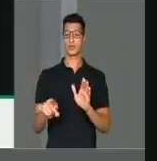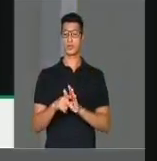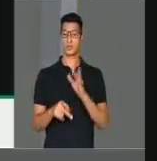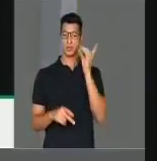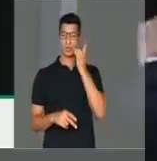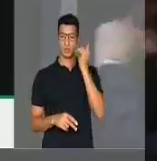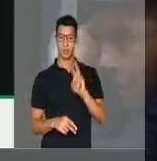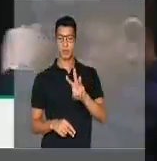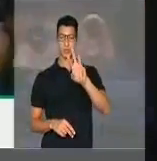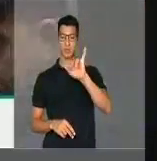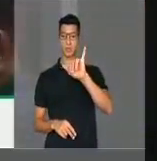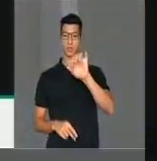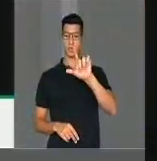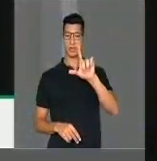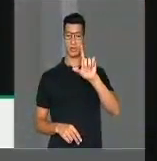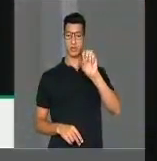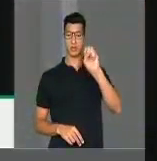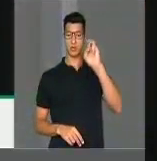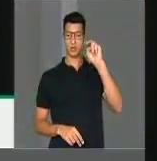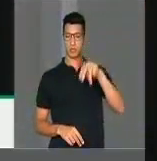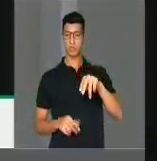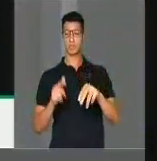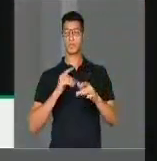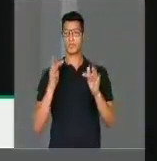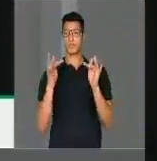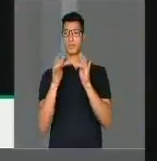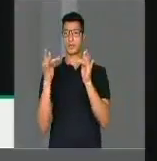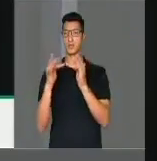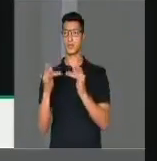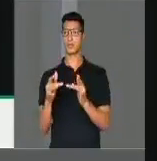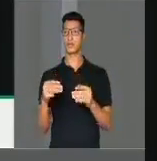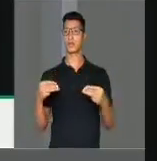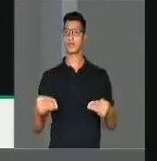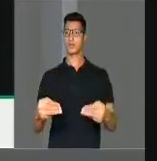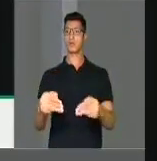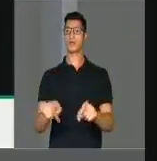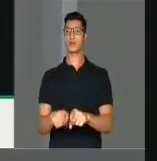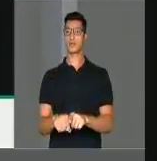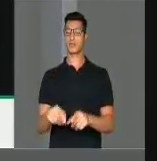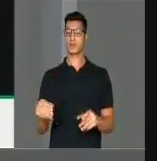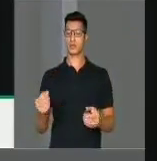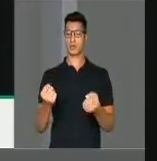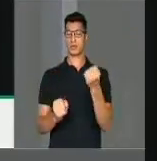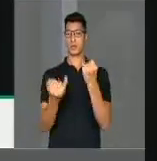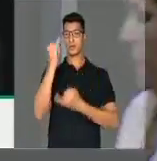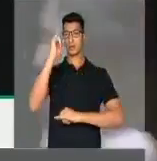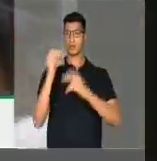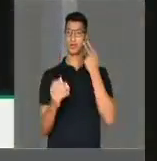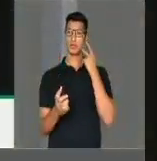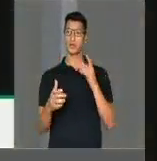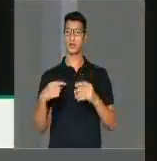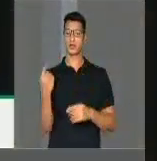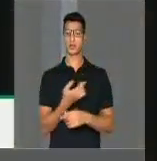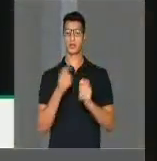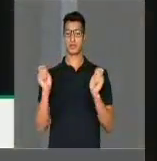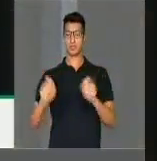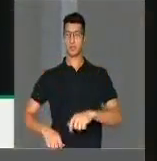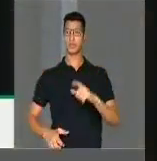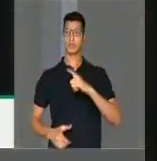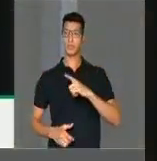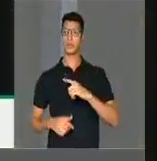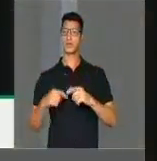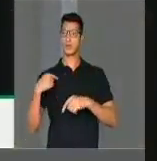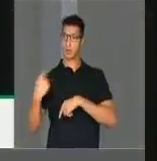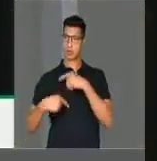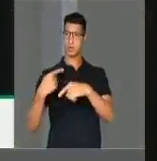O próprio deputado Wilson Filho já manteve contato com a área econômica, com o ministro do Planejamento e ministro de Indústria e Comércio, para fim de que nós